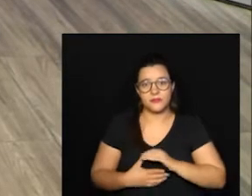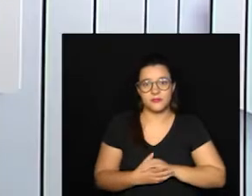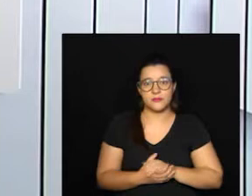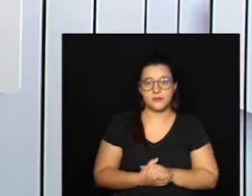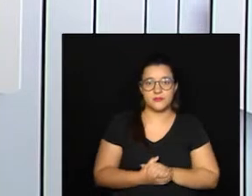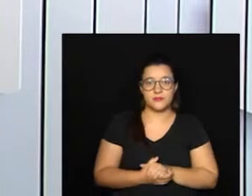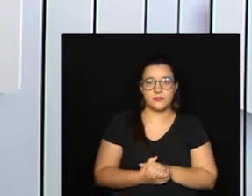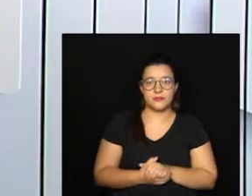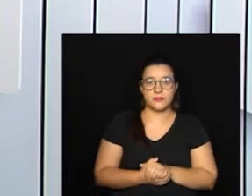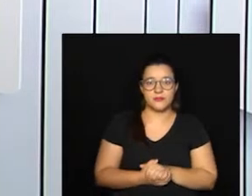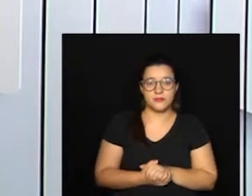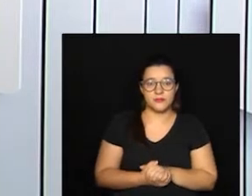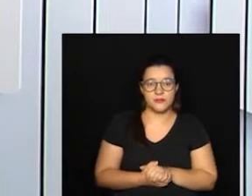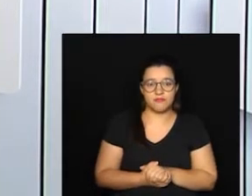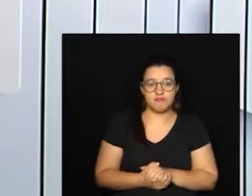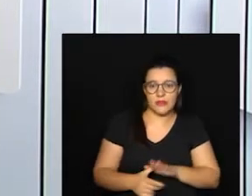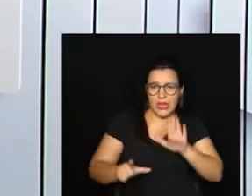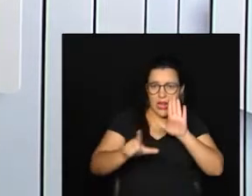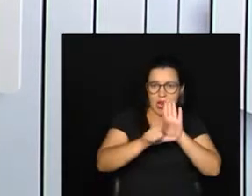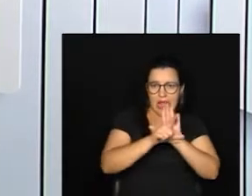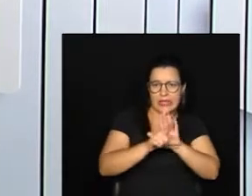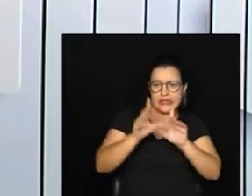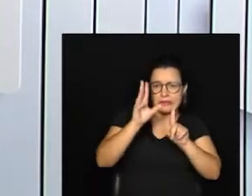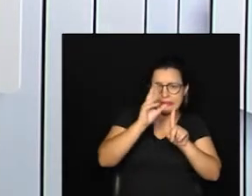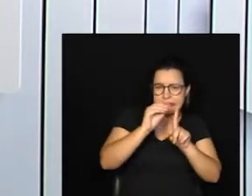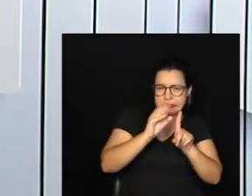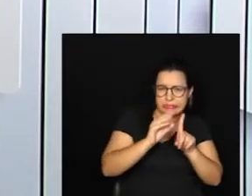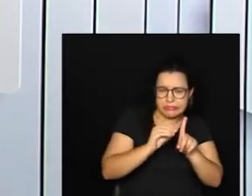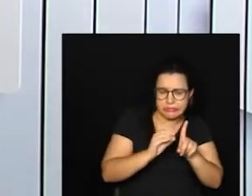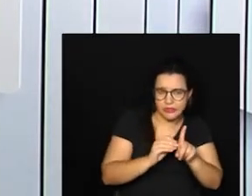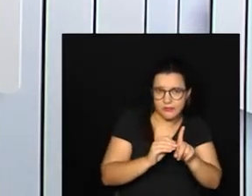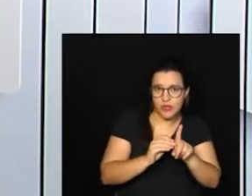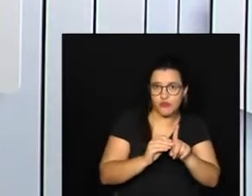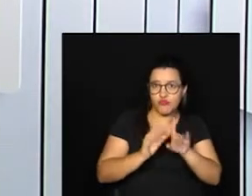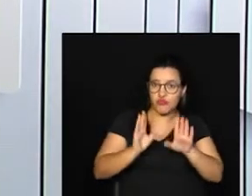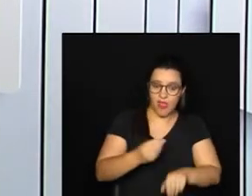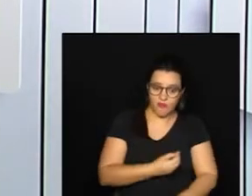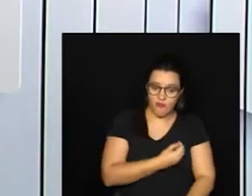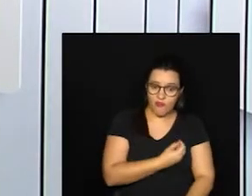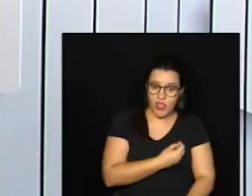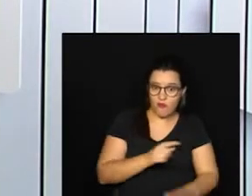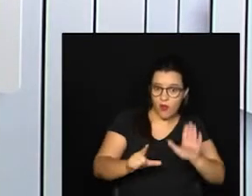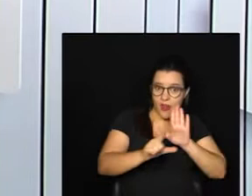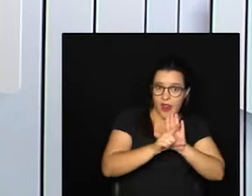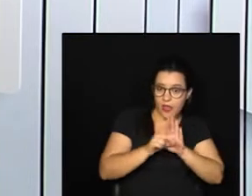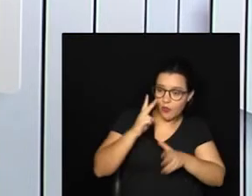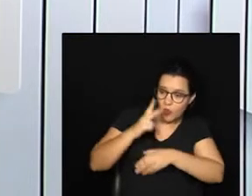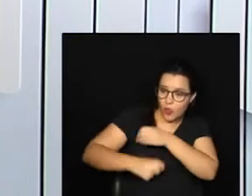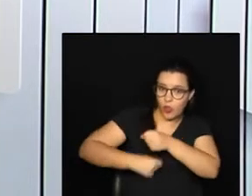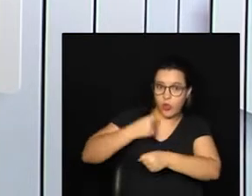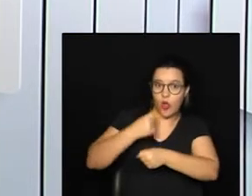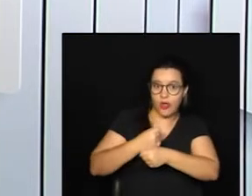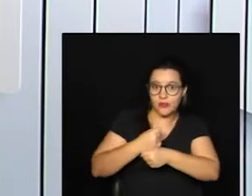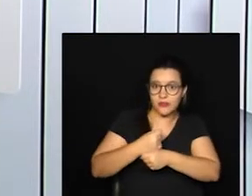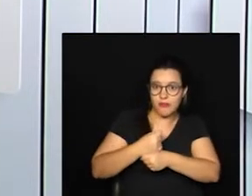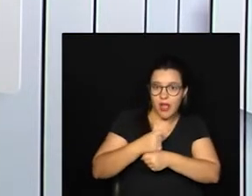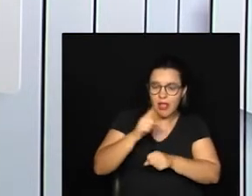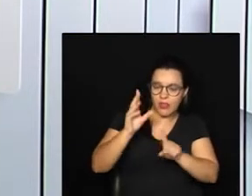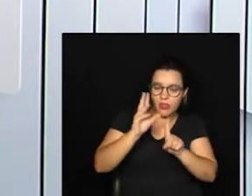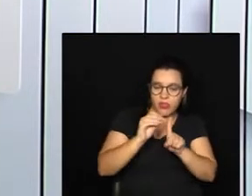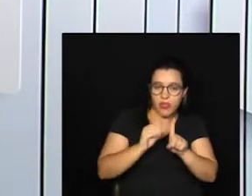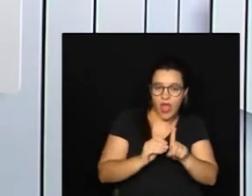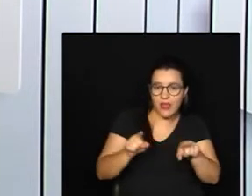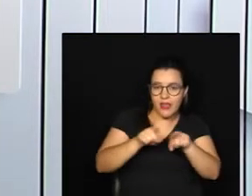978293776. A lei de importunação sexual acaba de completar 2 anos, que torna crime a